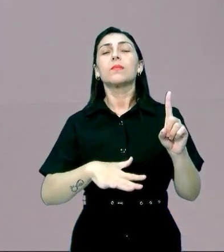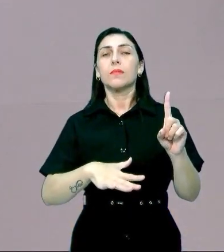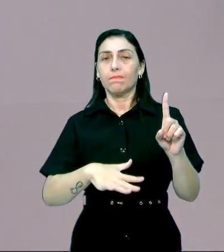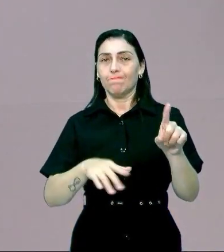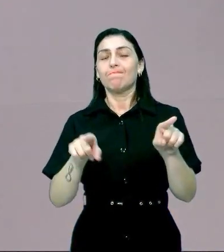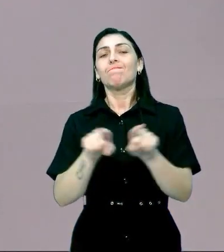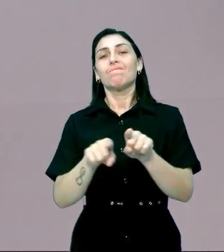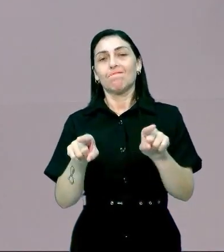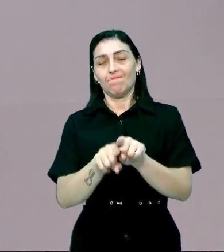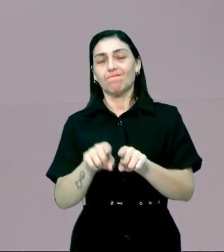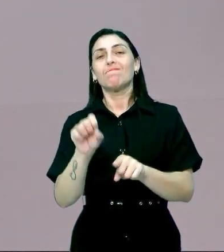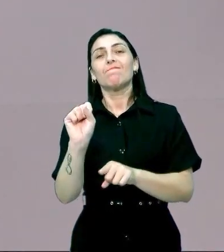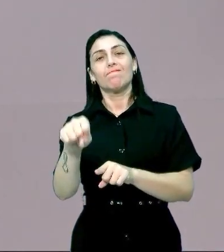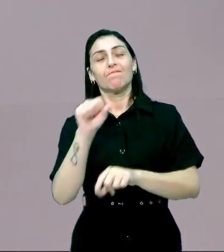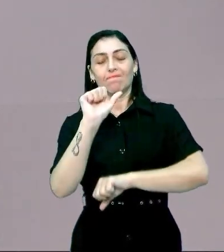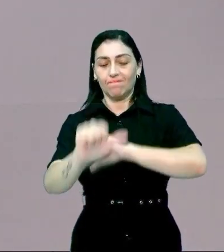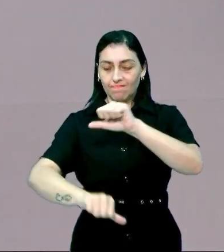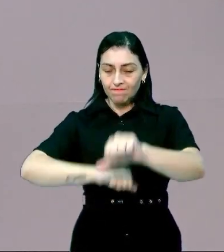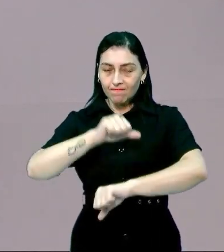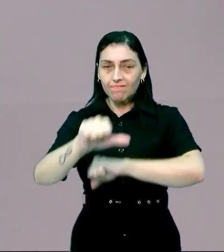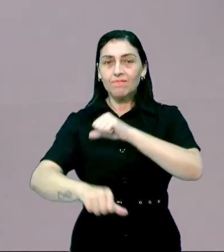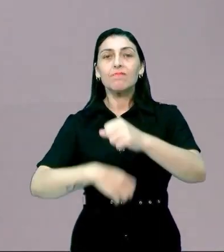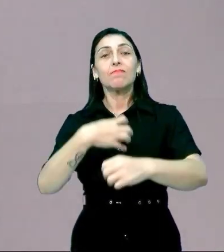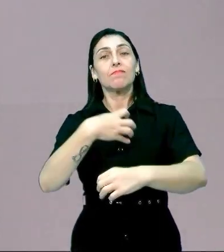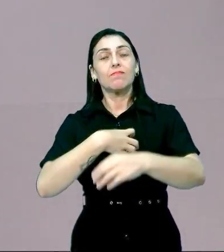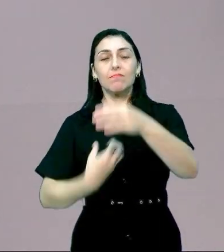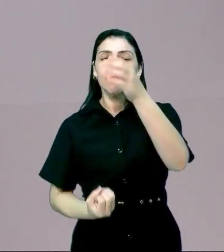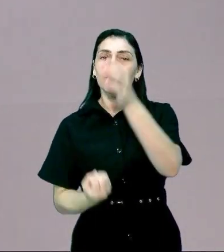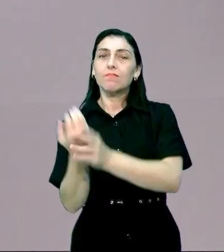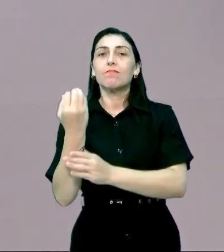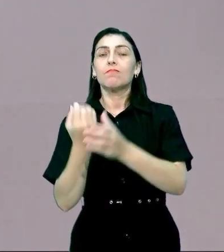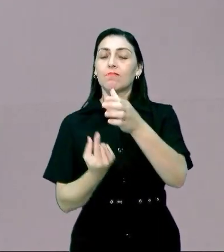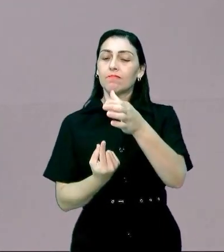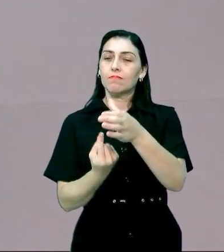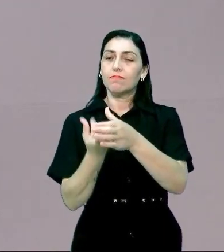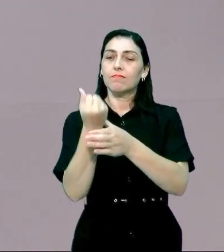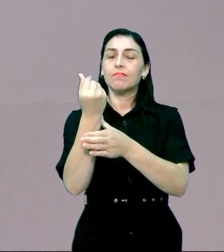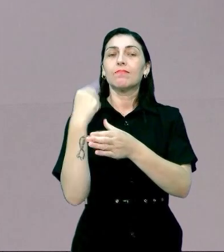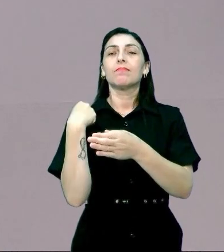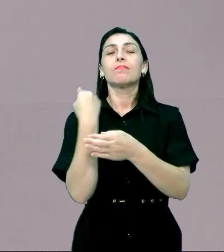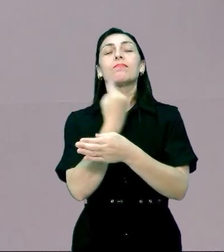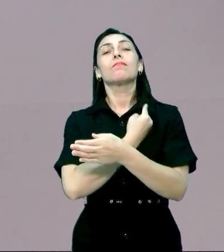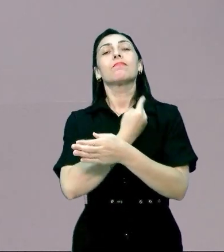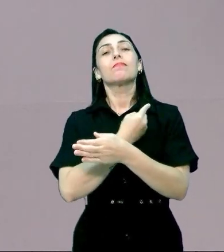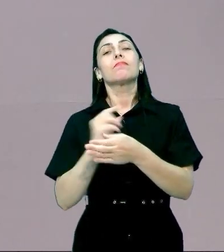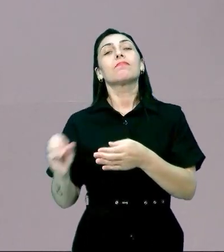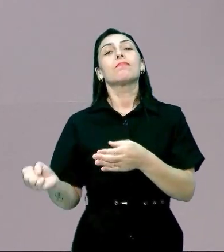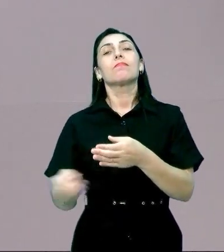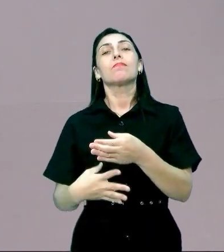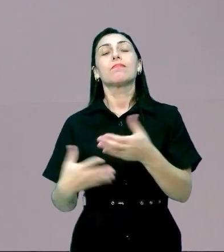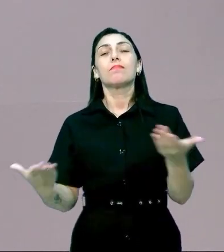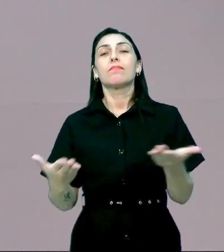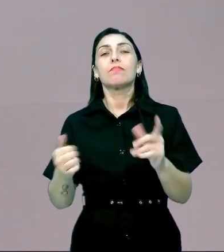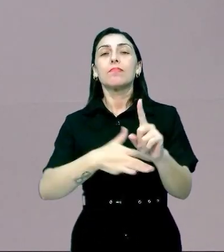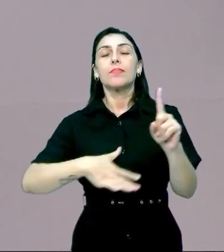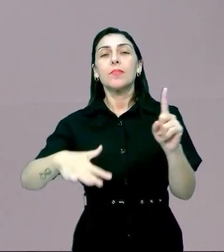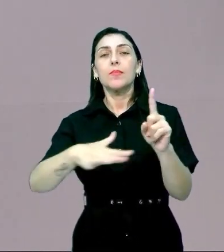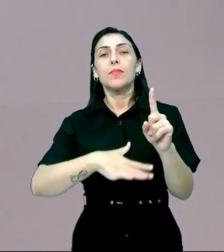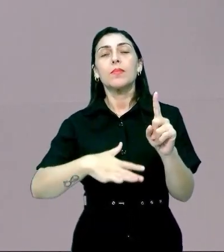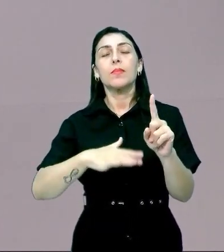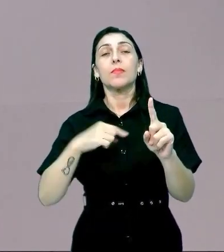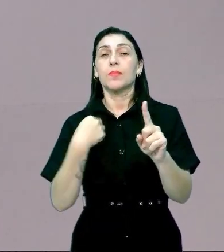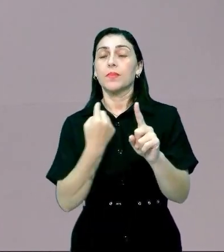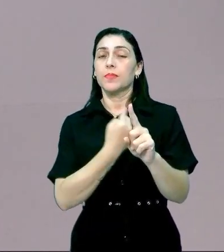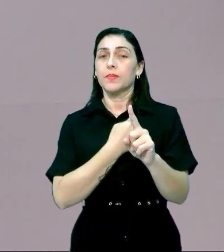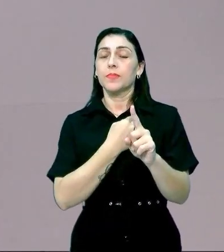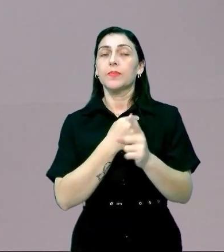reporta justamente ao atual modo de produção capitalista, a nossa atual realidade social. E quando